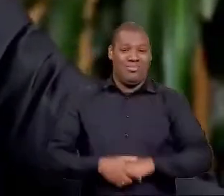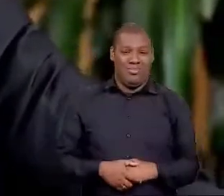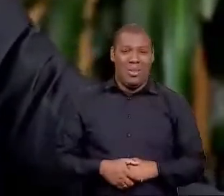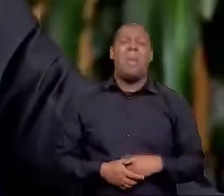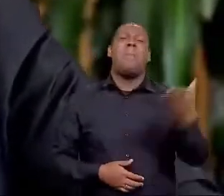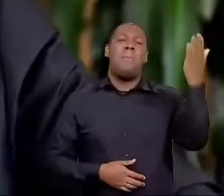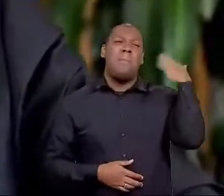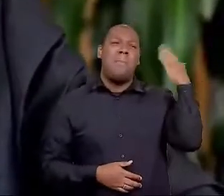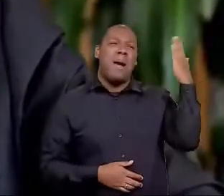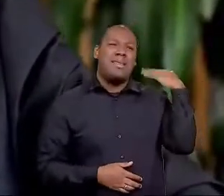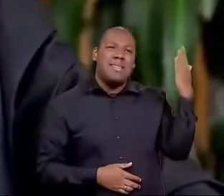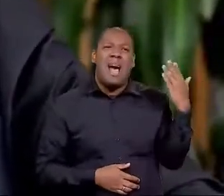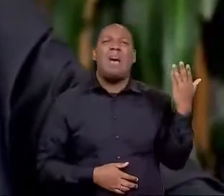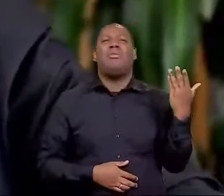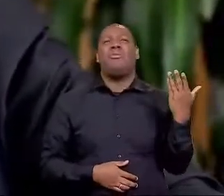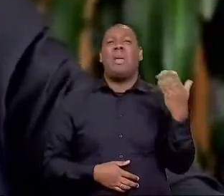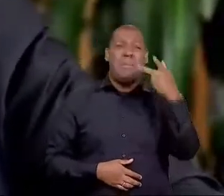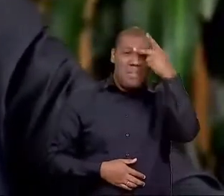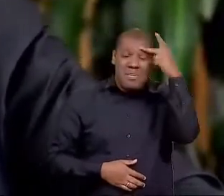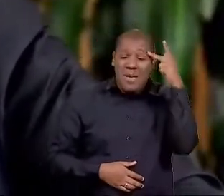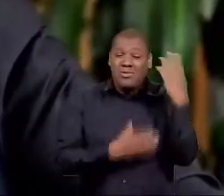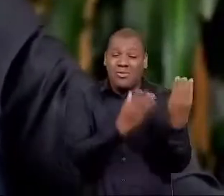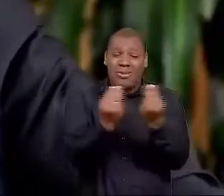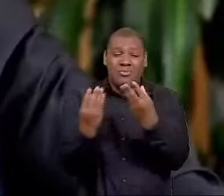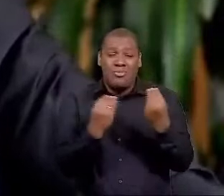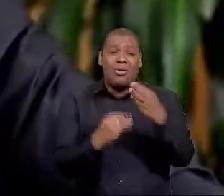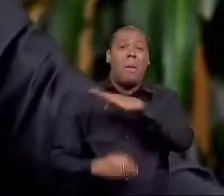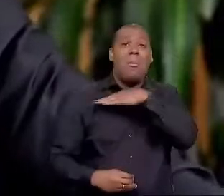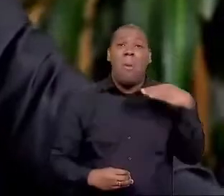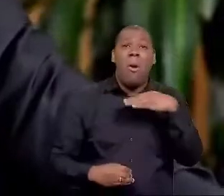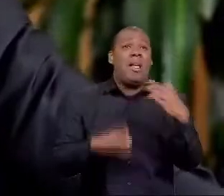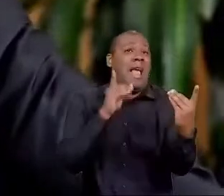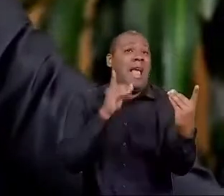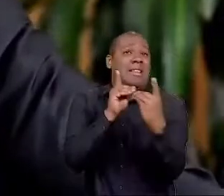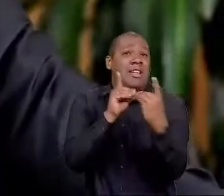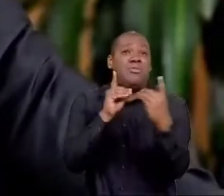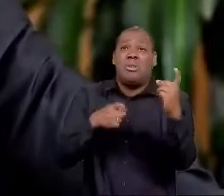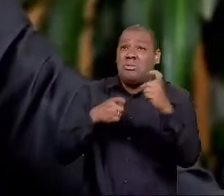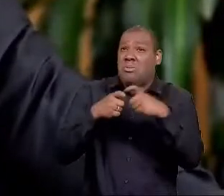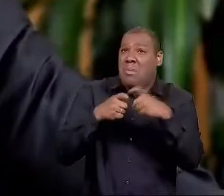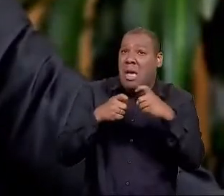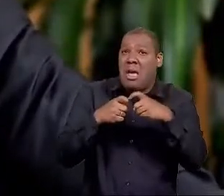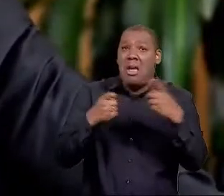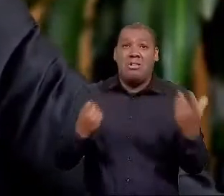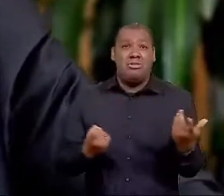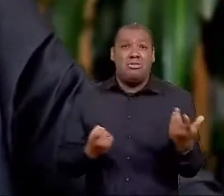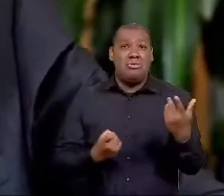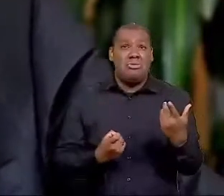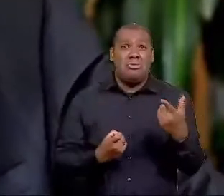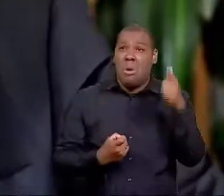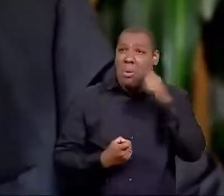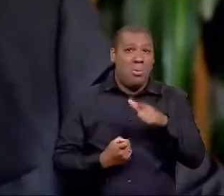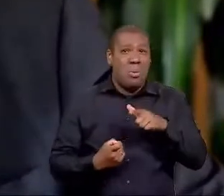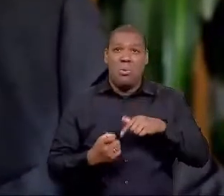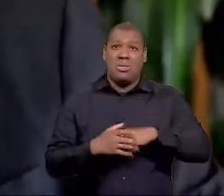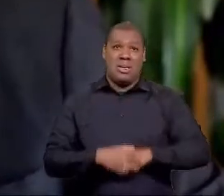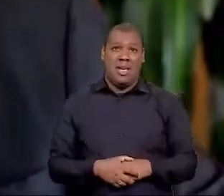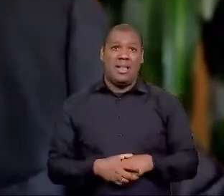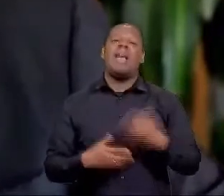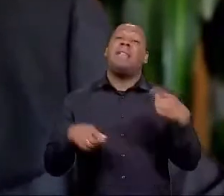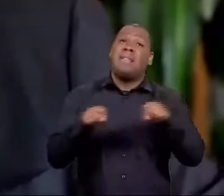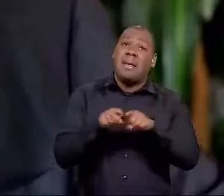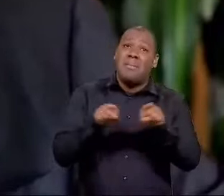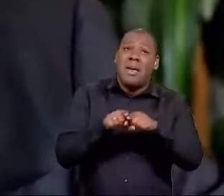médico. Às vezes você era um médico, ele dava uma receita, você morria sem poder comprar um remédio. E muitas vezes ainda